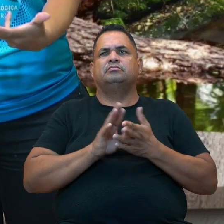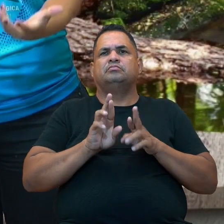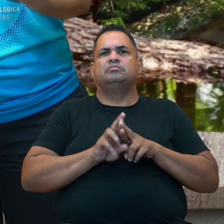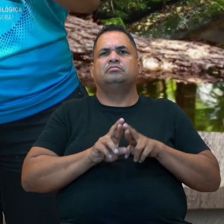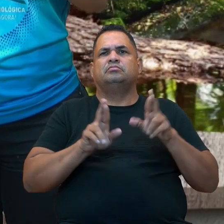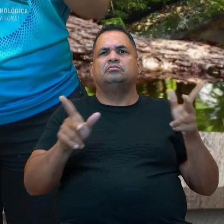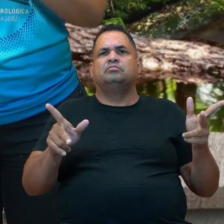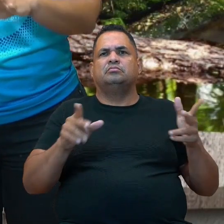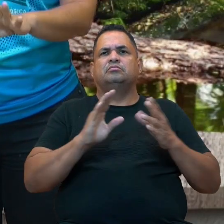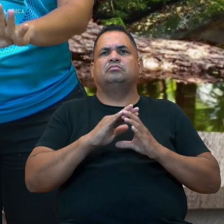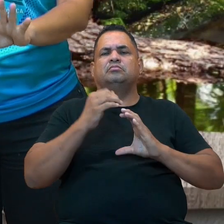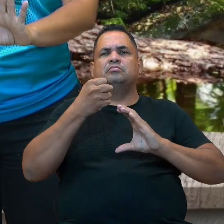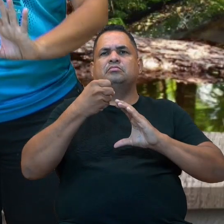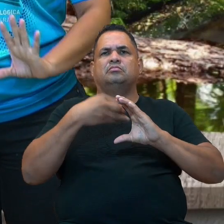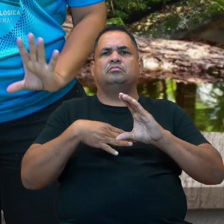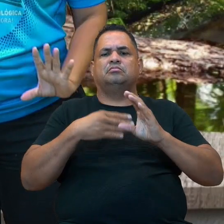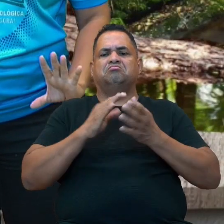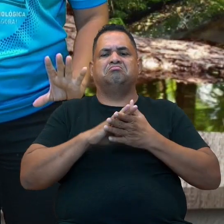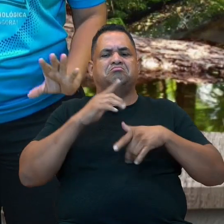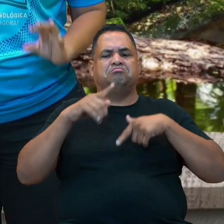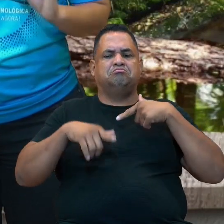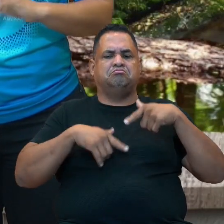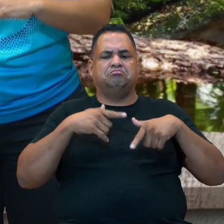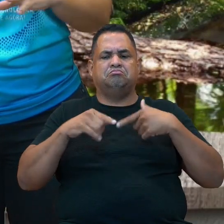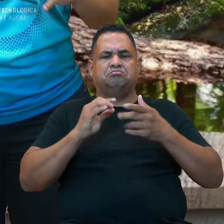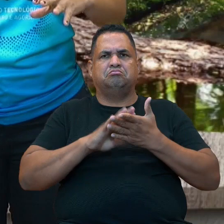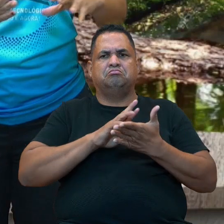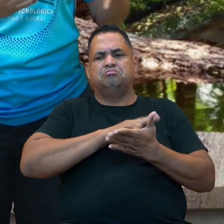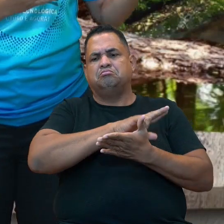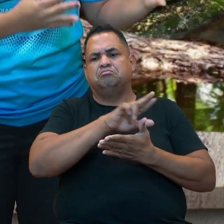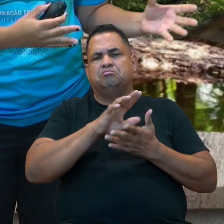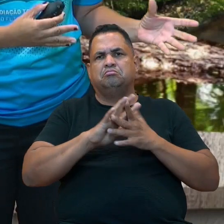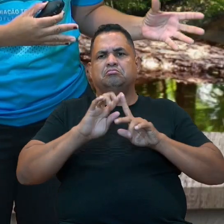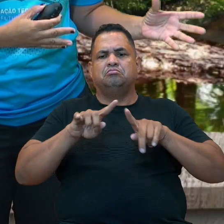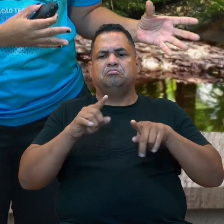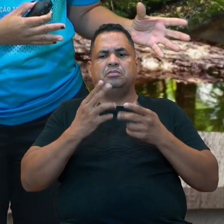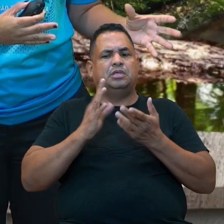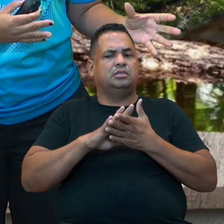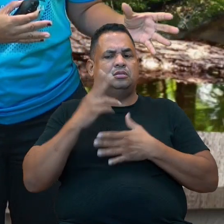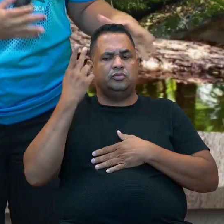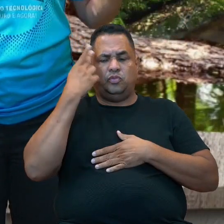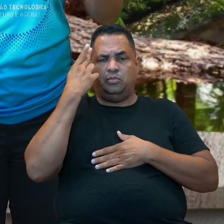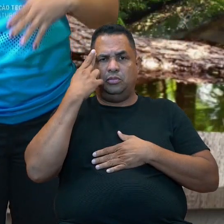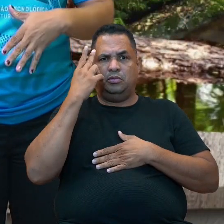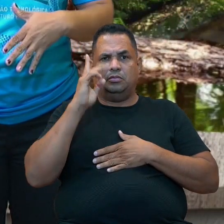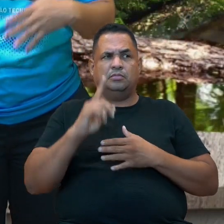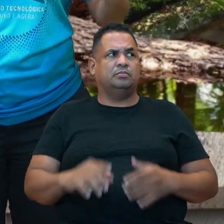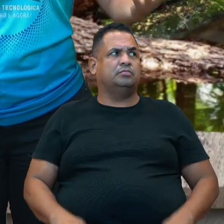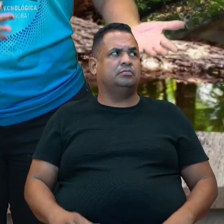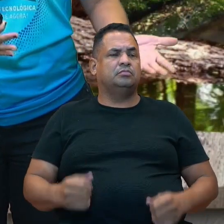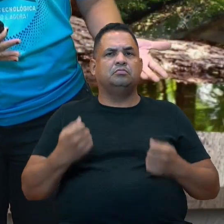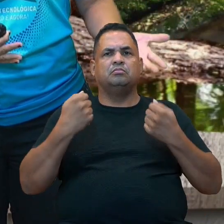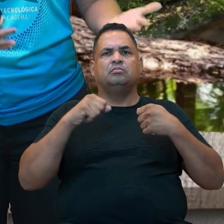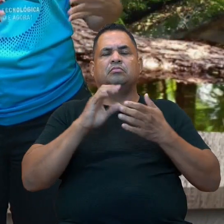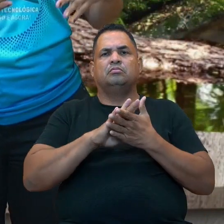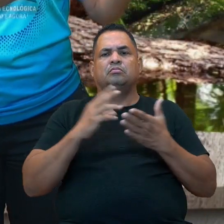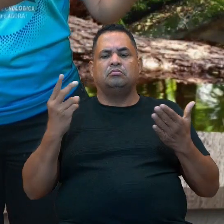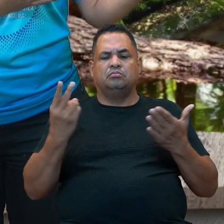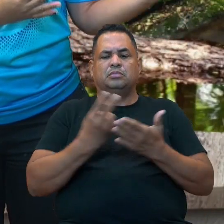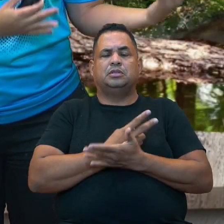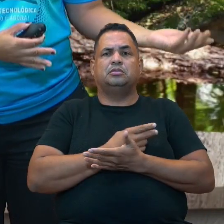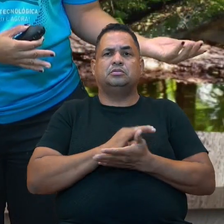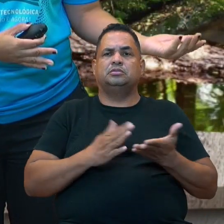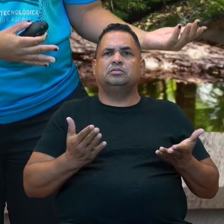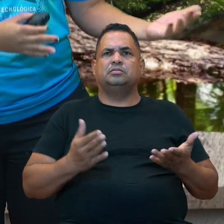dessa característica e funcionar como uma variabilidade, mas não é algo recorrente, tá? Pode acontecer e pode não acontecer. Essas que